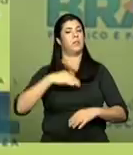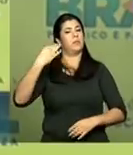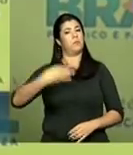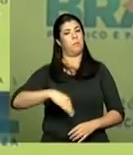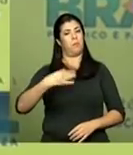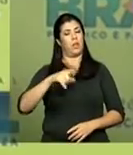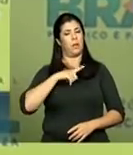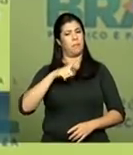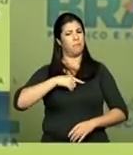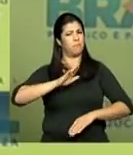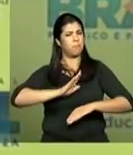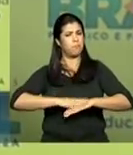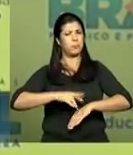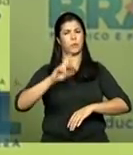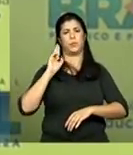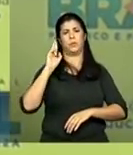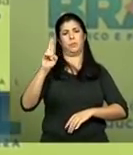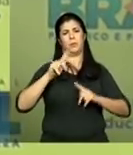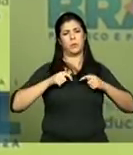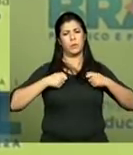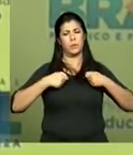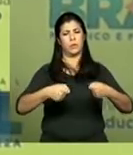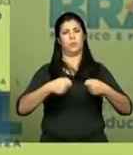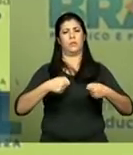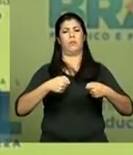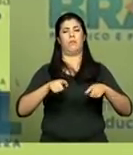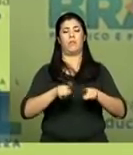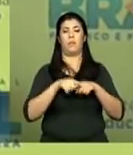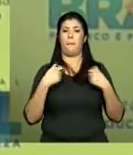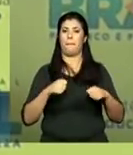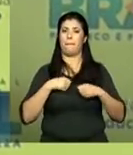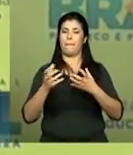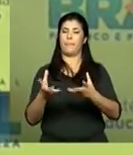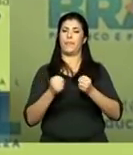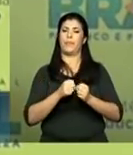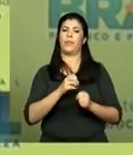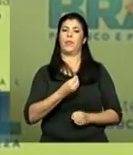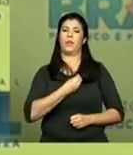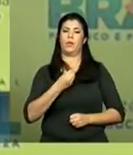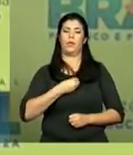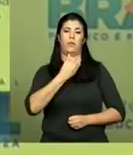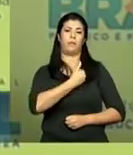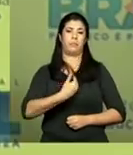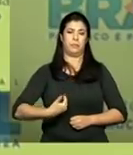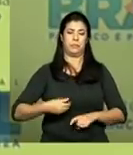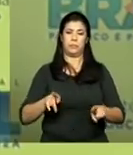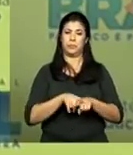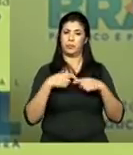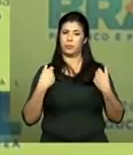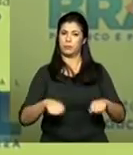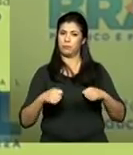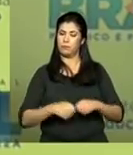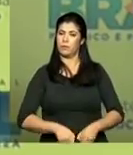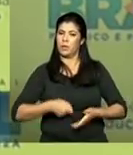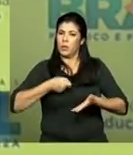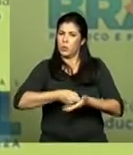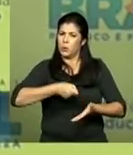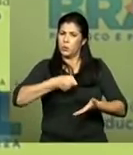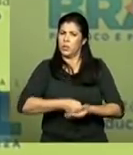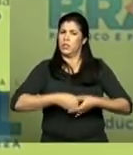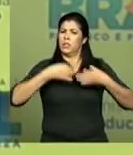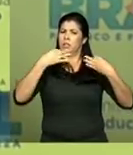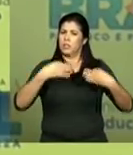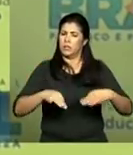é um dos maiores desafios que já assumi em minha vida pública. Vou me dedicar integralmente,